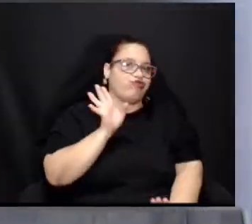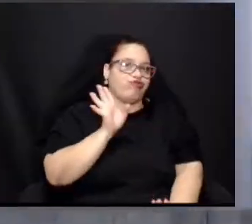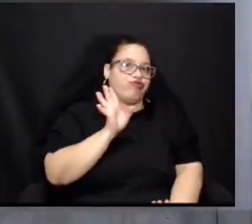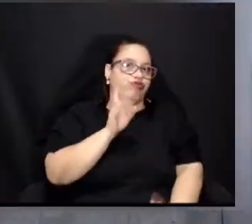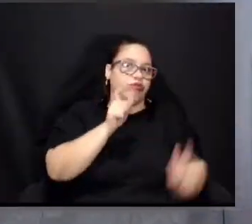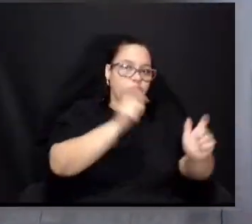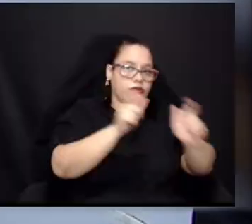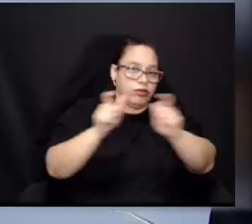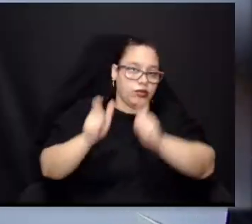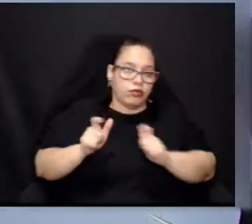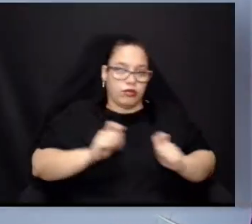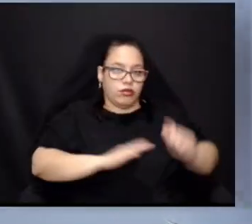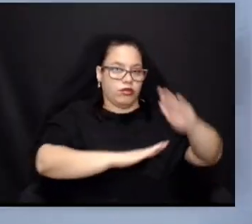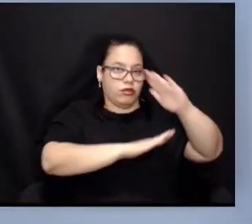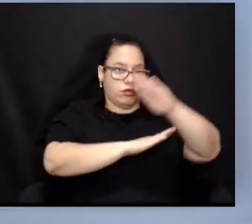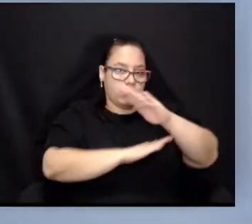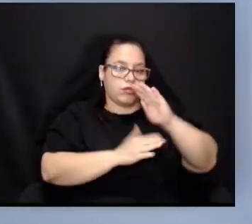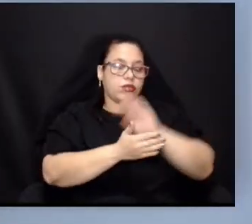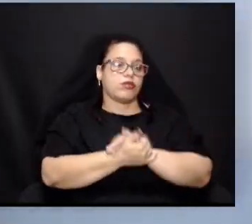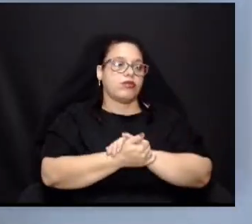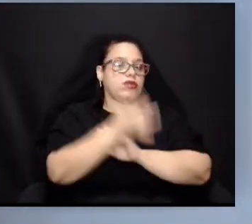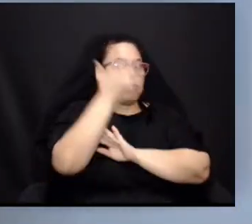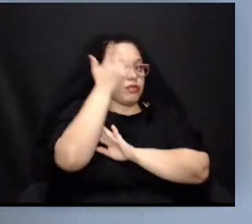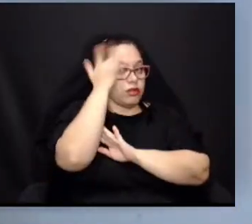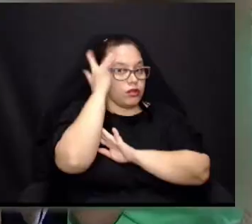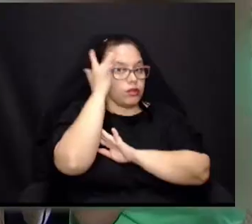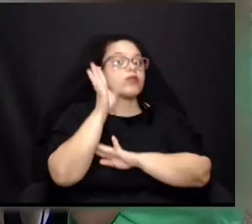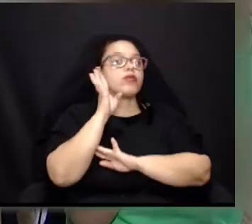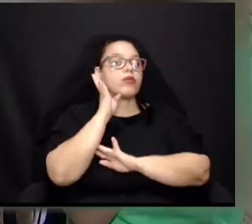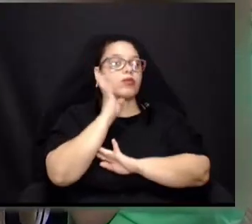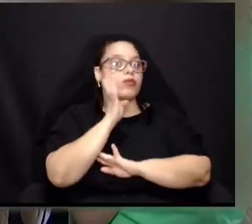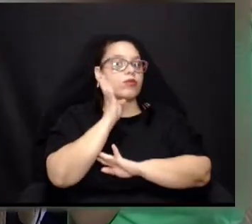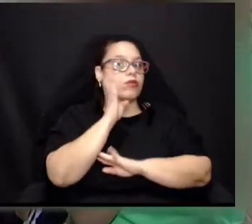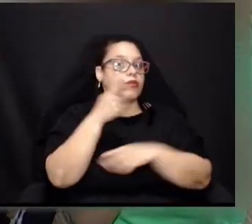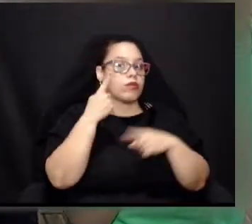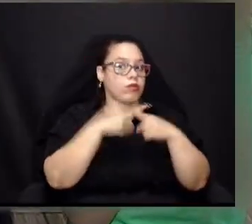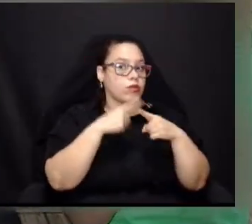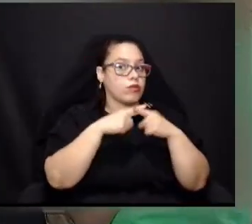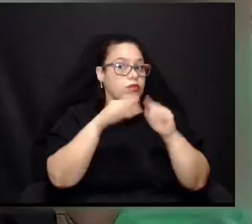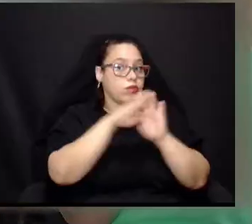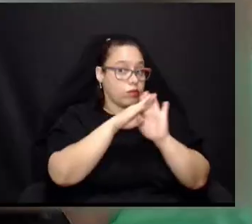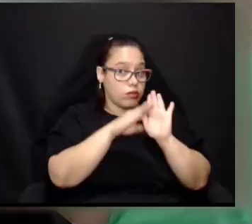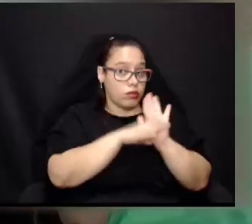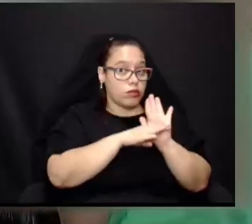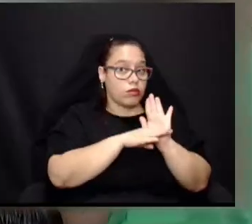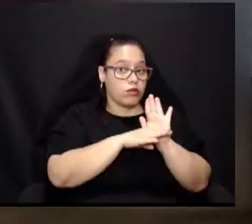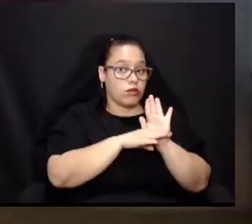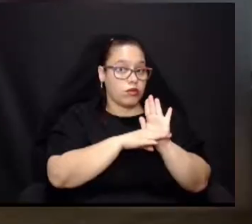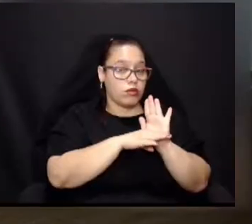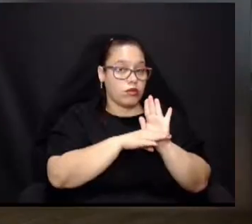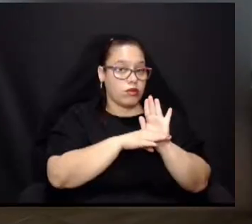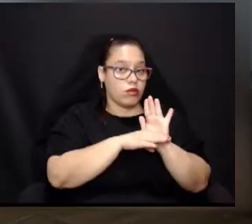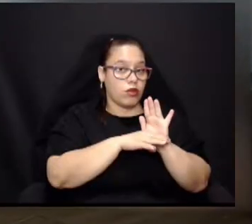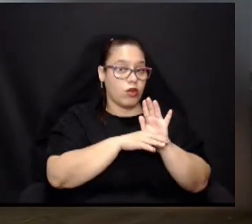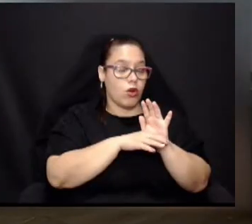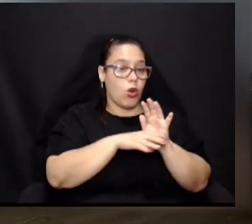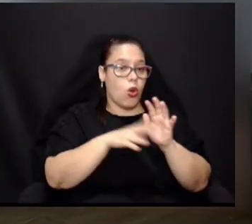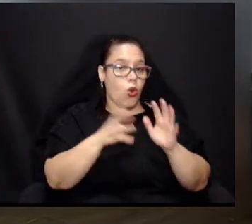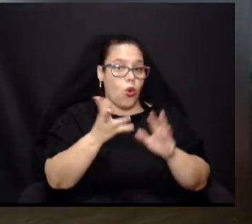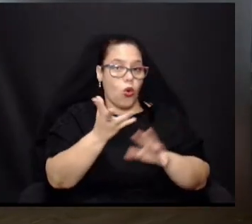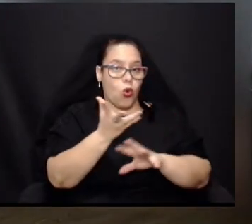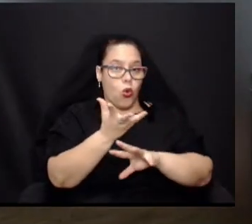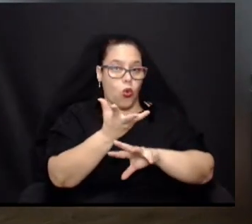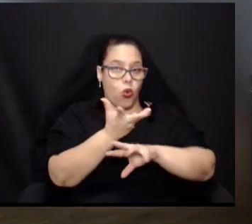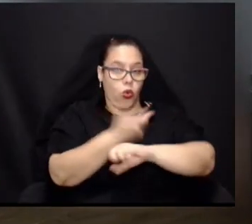casa. E eu acho que é muito legal porque o programa, ele é multissetorial, né? Então, além da